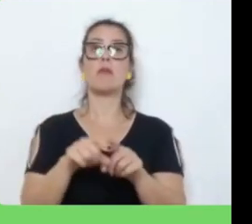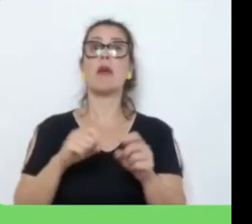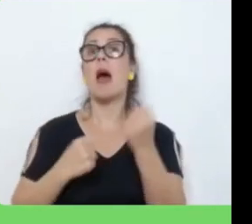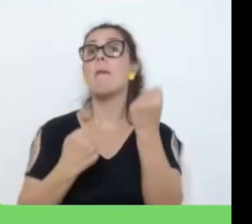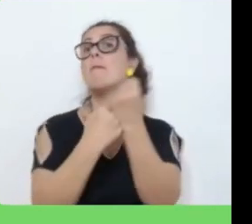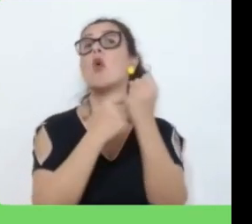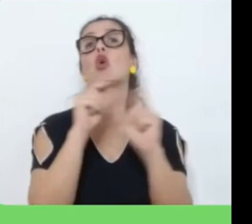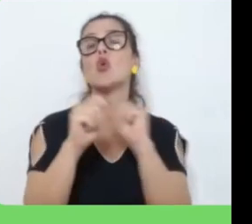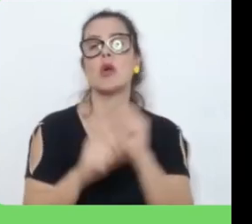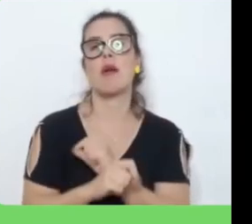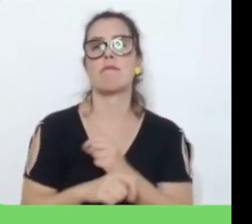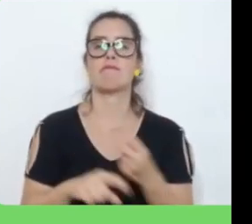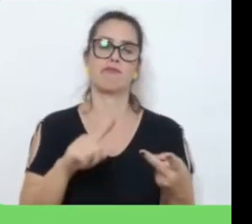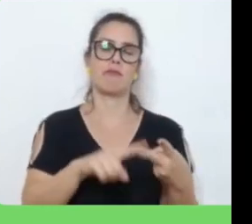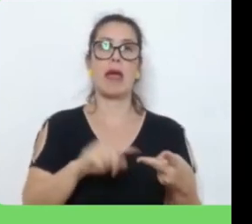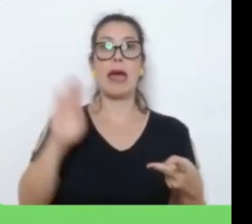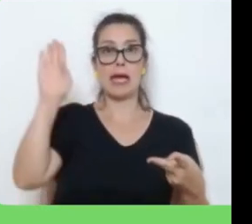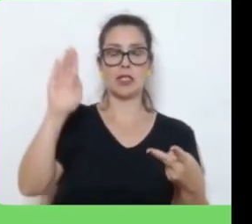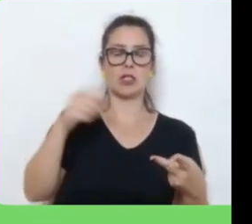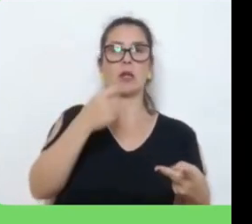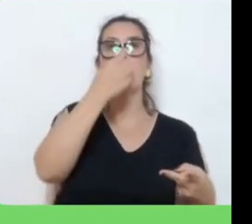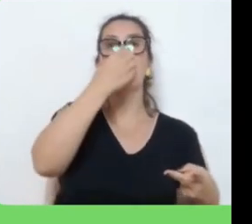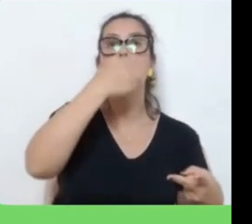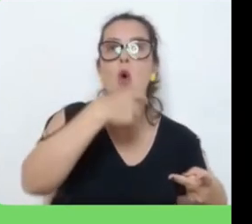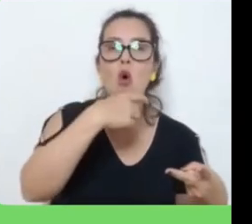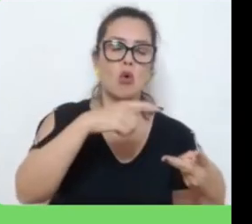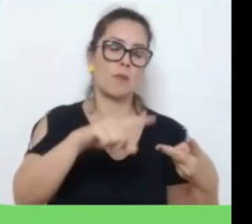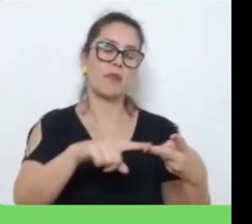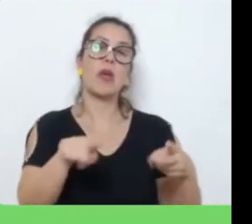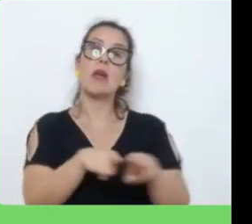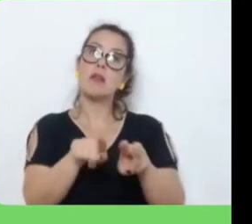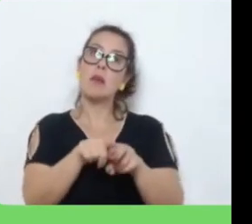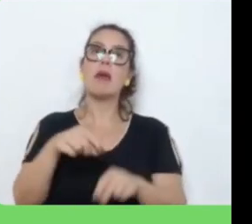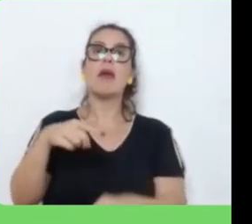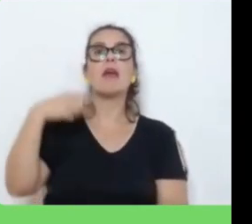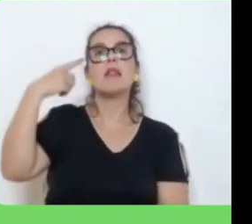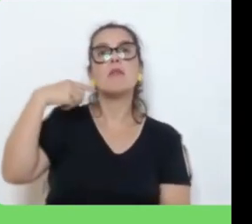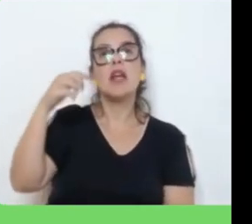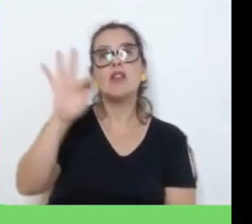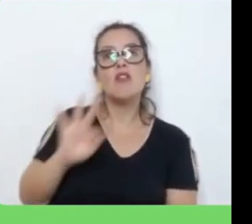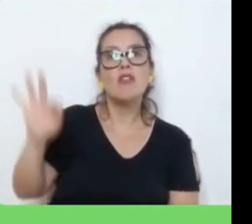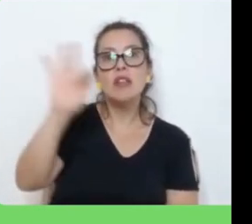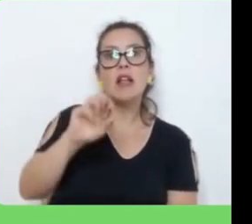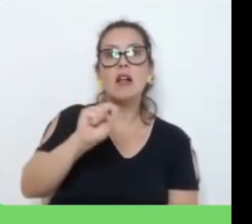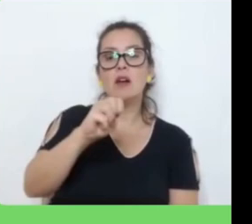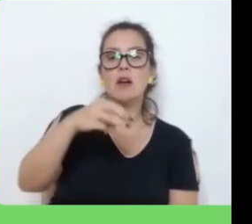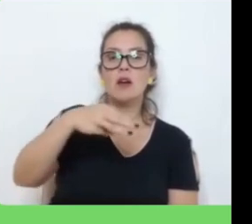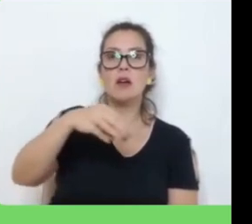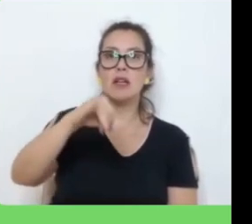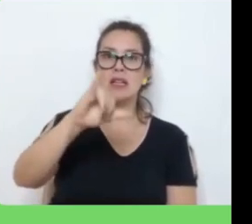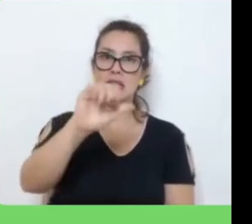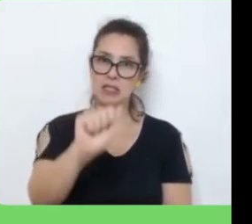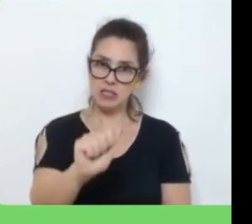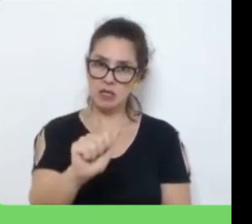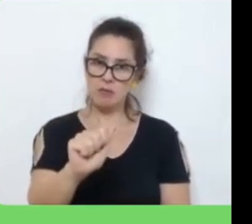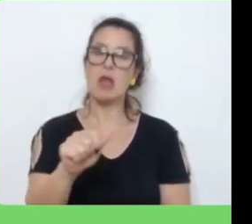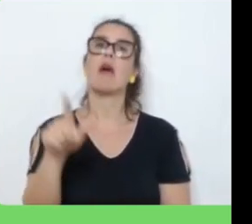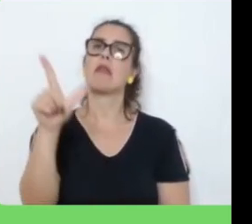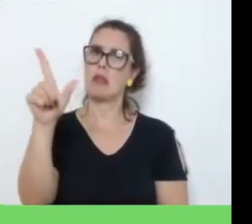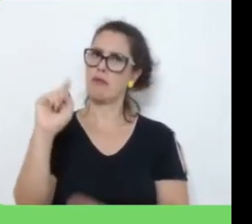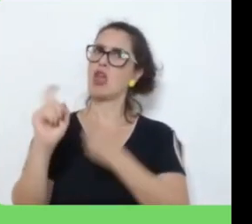bolos que é Deputado Federal da deputada Federal Samia Bonfim que a Érica caramelo inclusive teve uma reunião com ela em Brasília